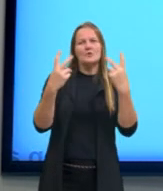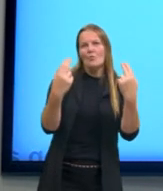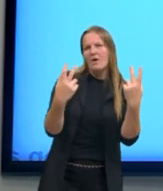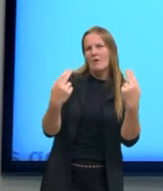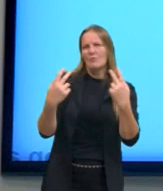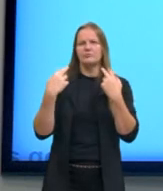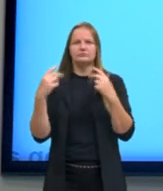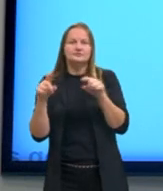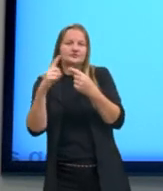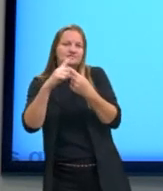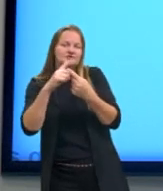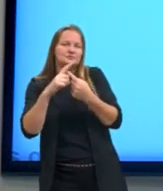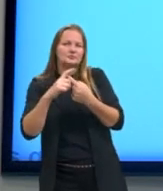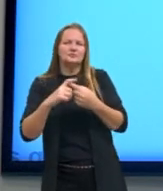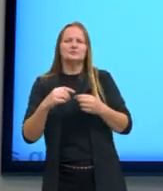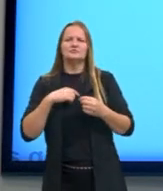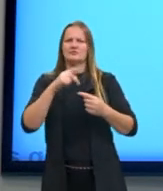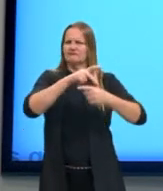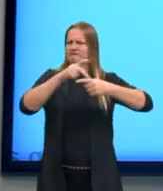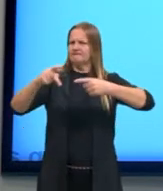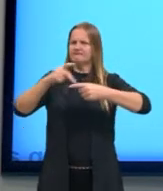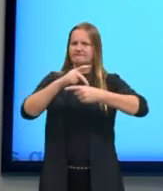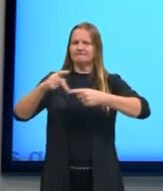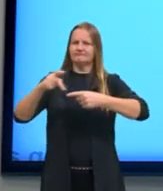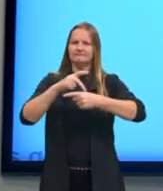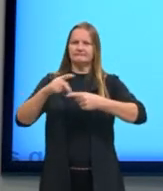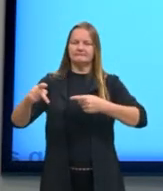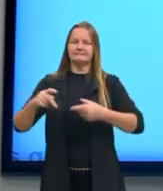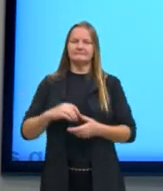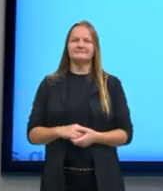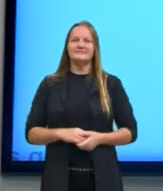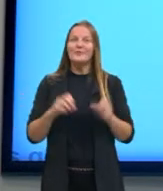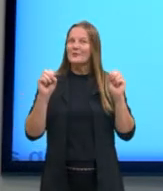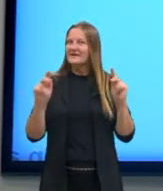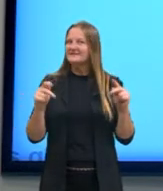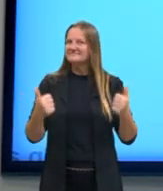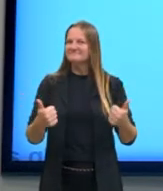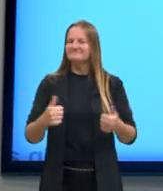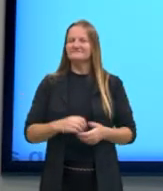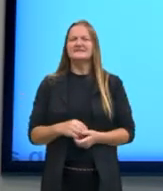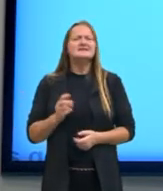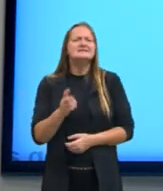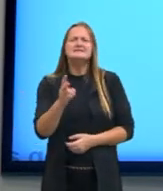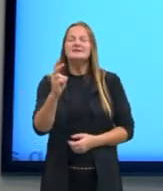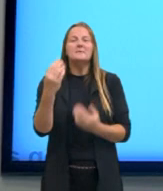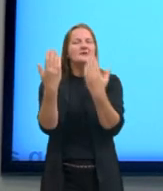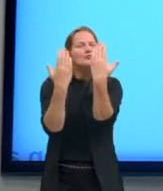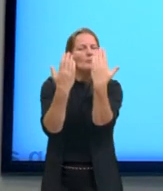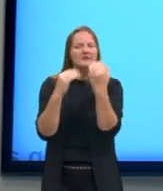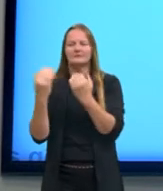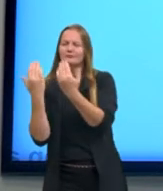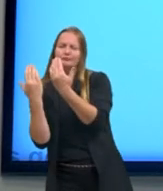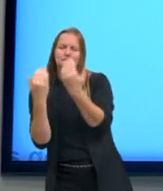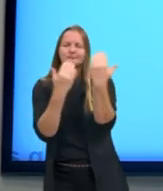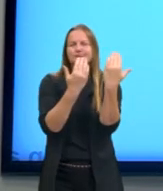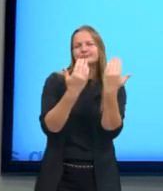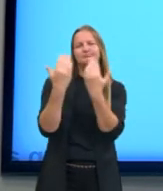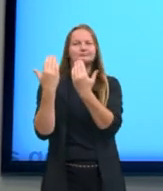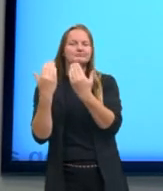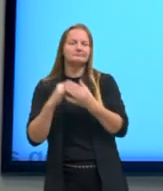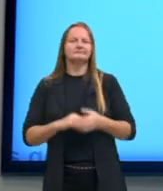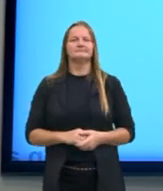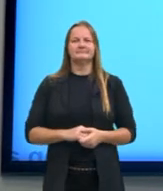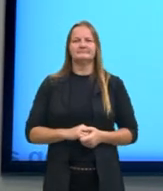mesma natureza tomado como padrão Tá certo então a gente tá sempre comparando uma grandeza com a